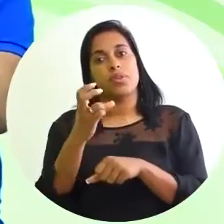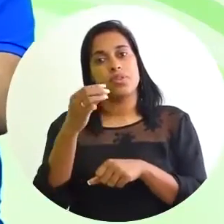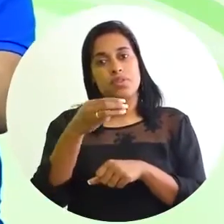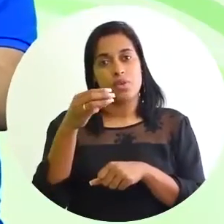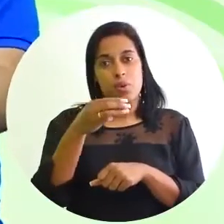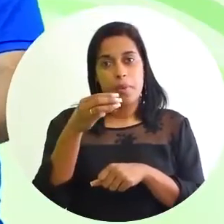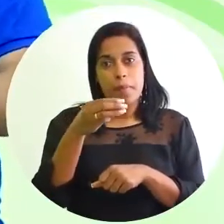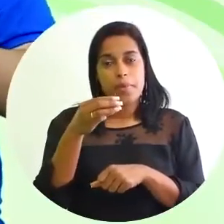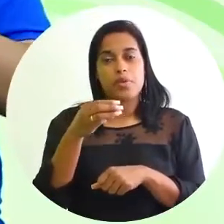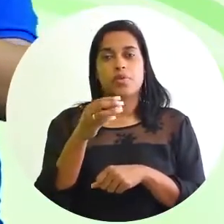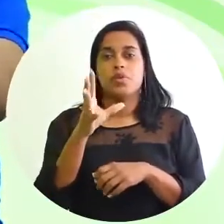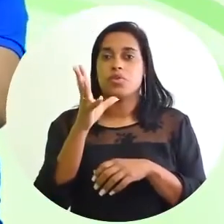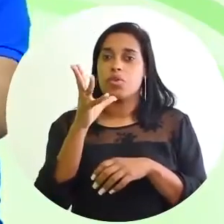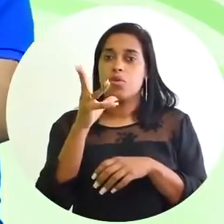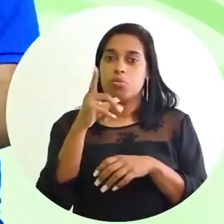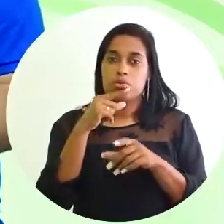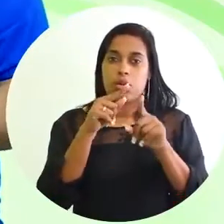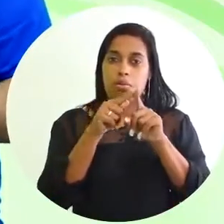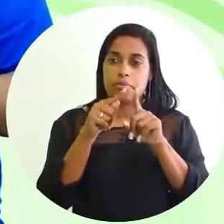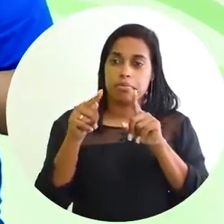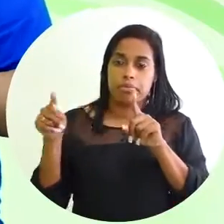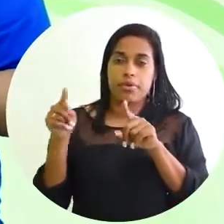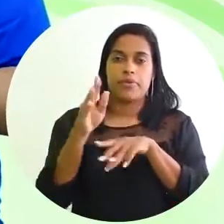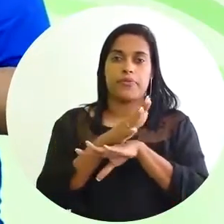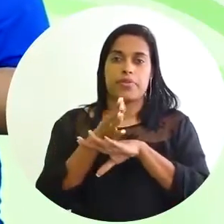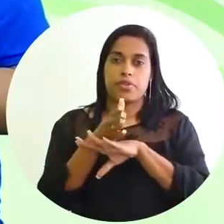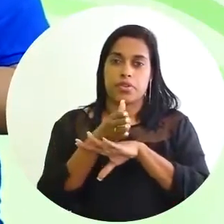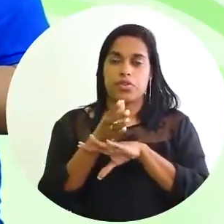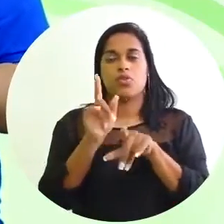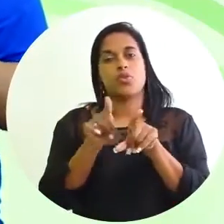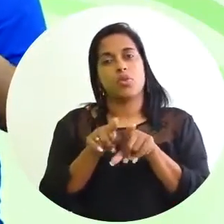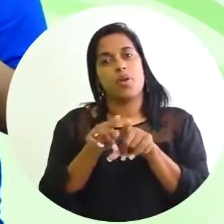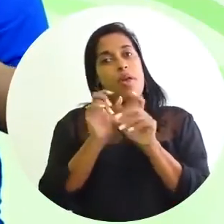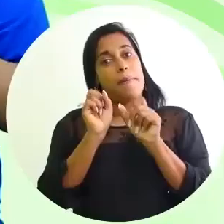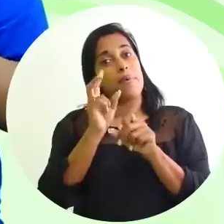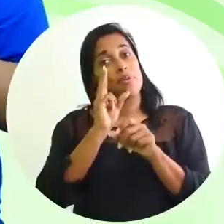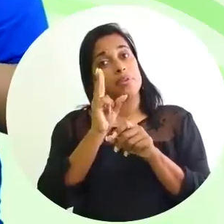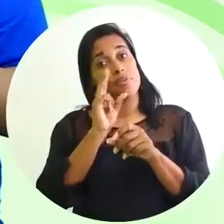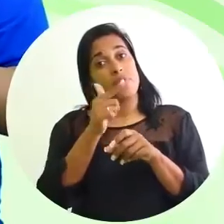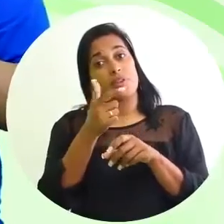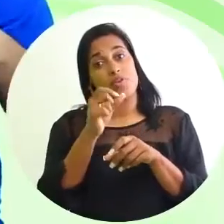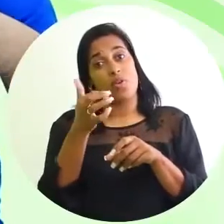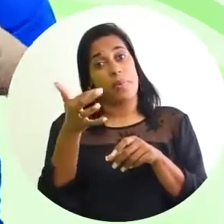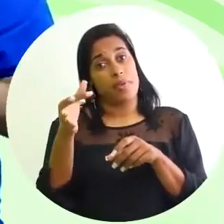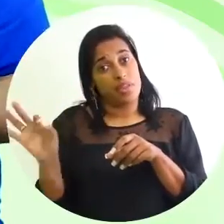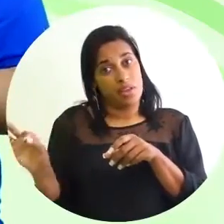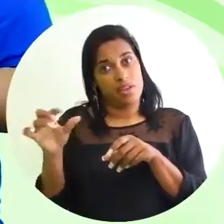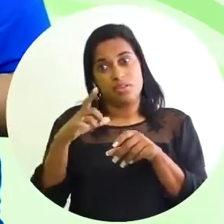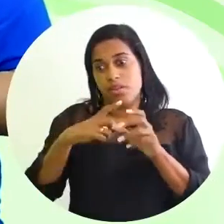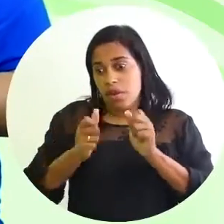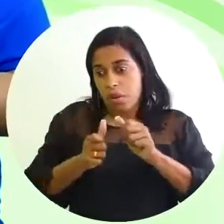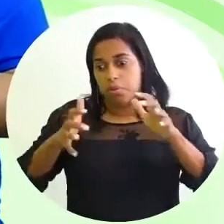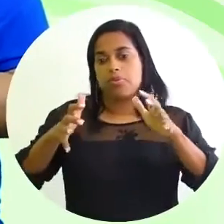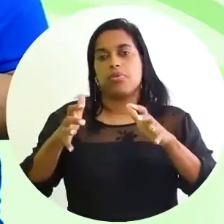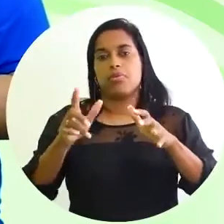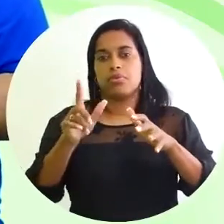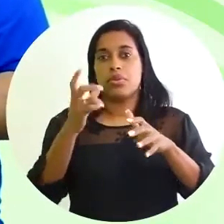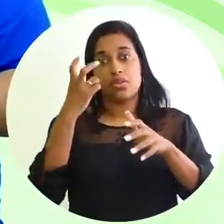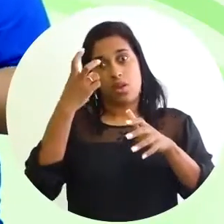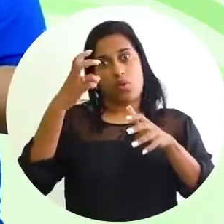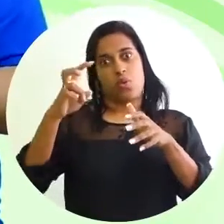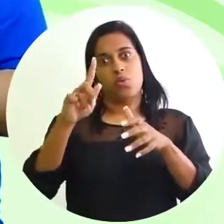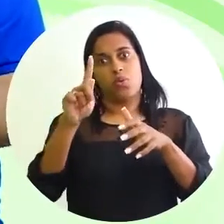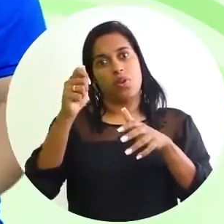5 minutos ou você precisa pagar para ganhar mais vida. Então a gente pode ver que a partir de 2010 houve um boom dessa cultura,